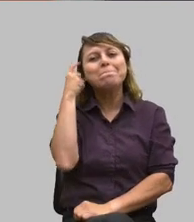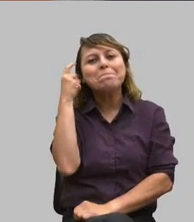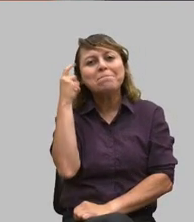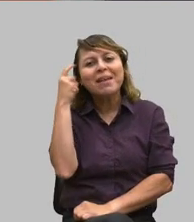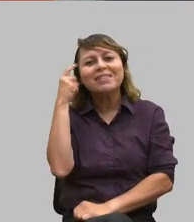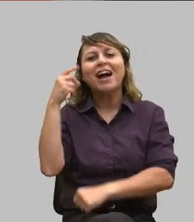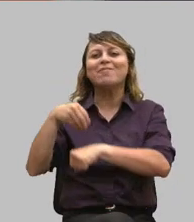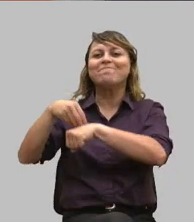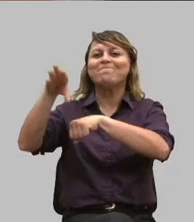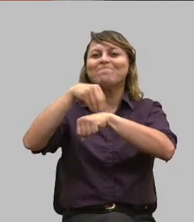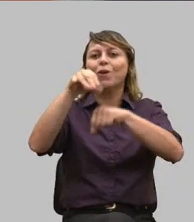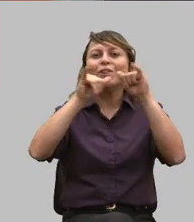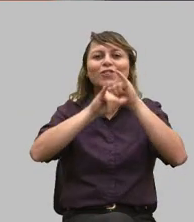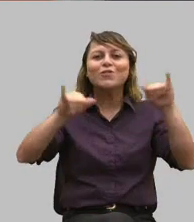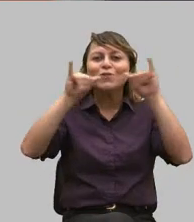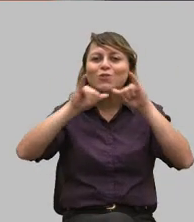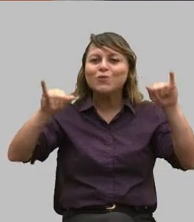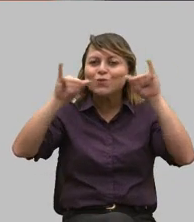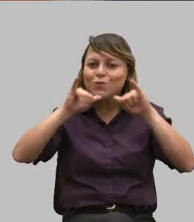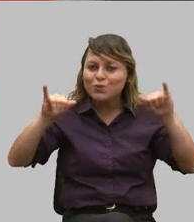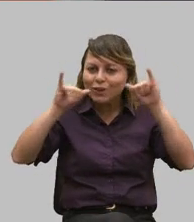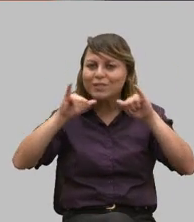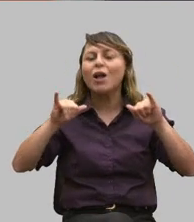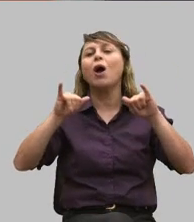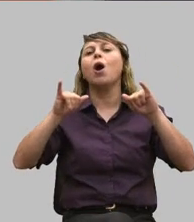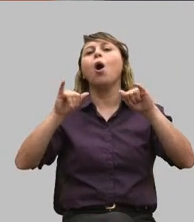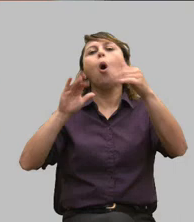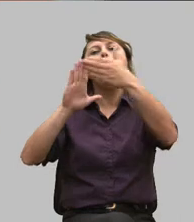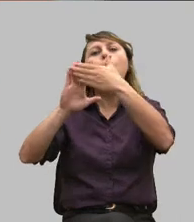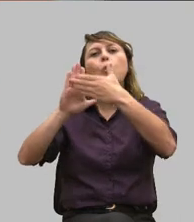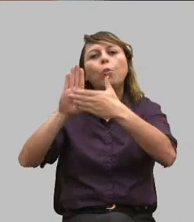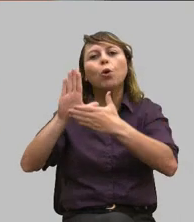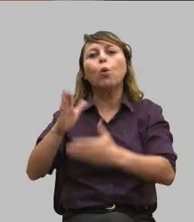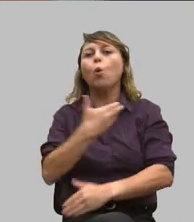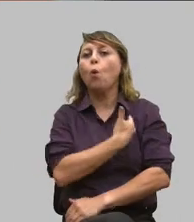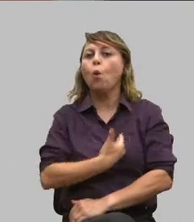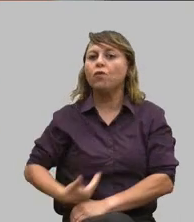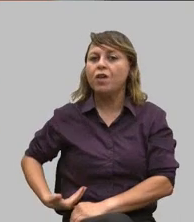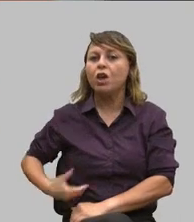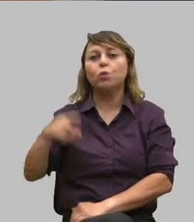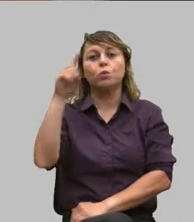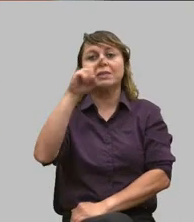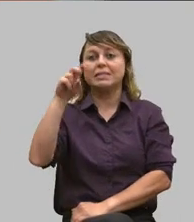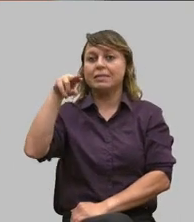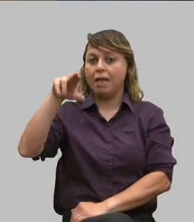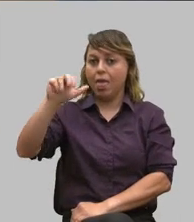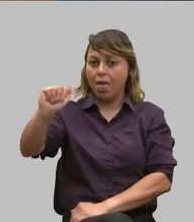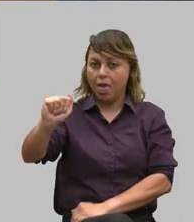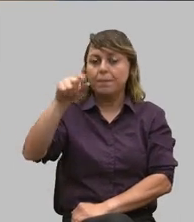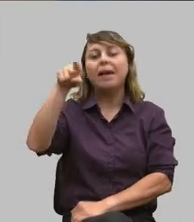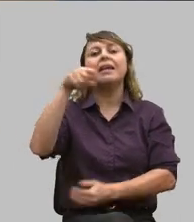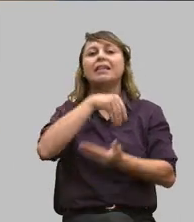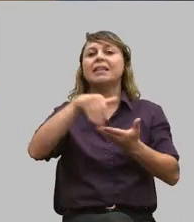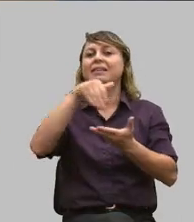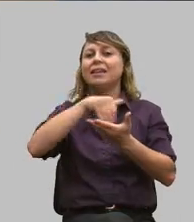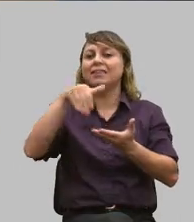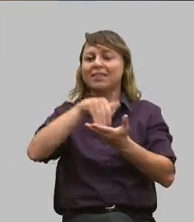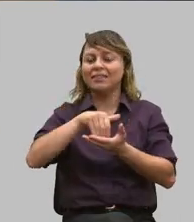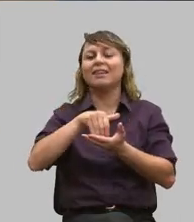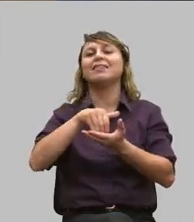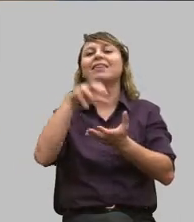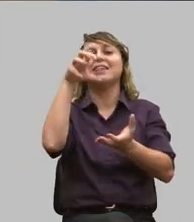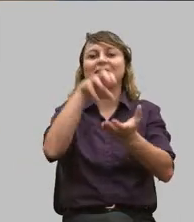uma divulgação e notoriedade a um programa que o governador Romeu zemba e a Secretaria de Estado da Saúde